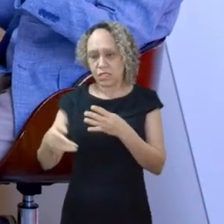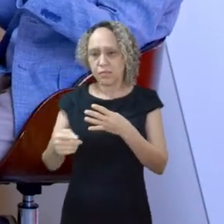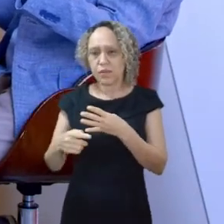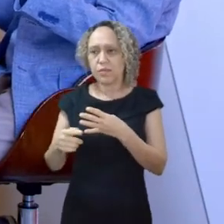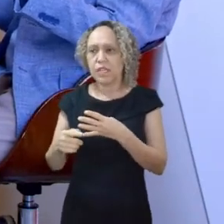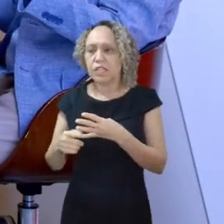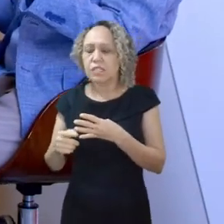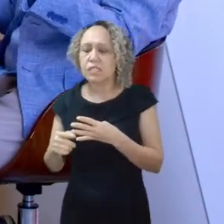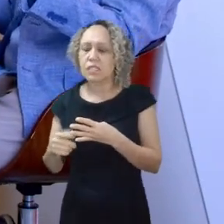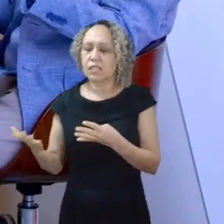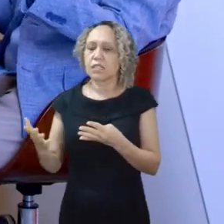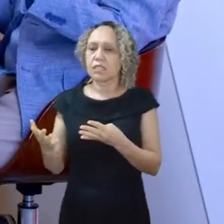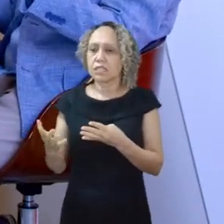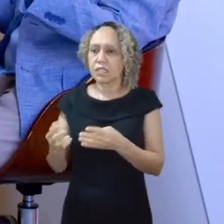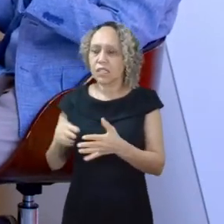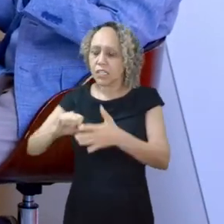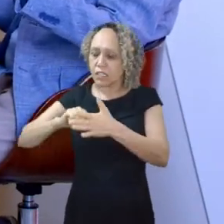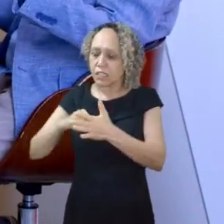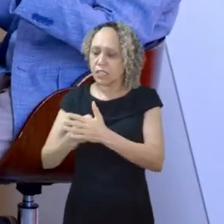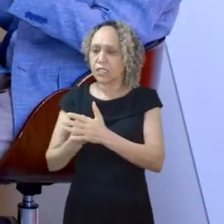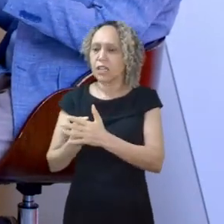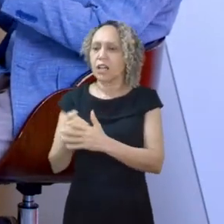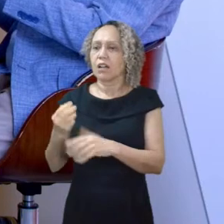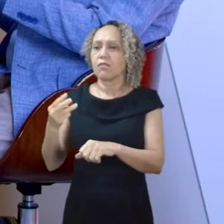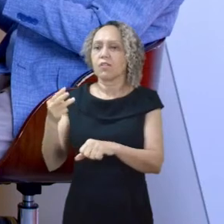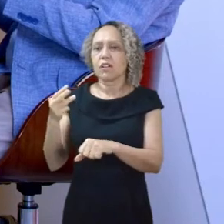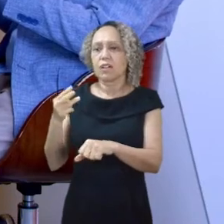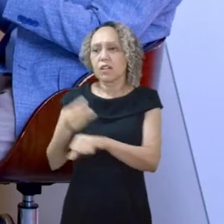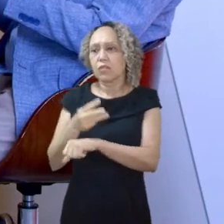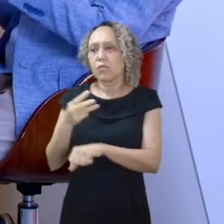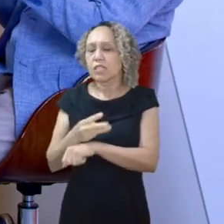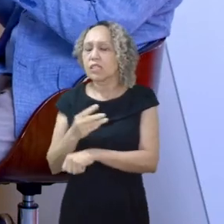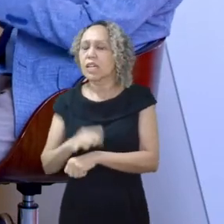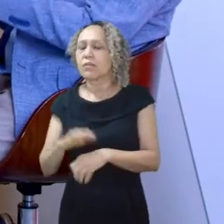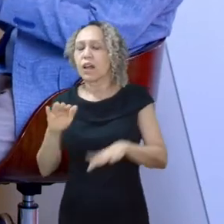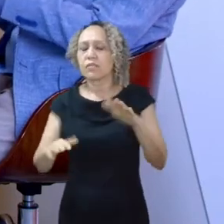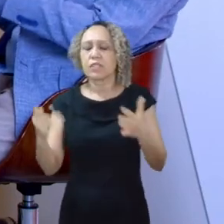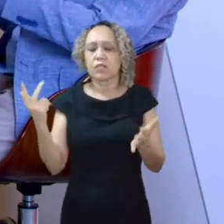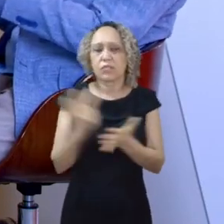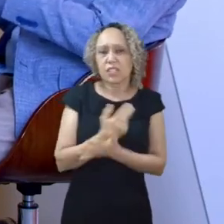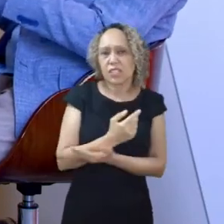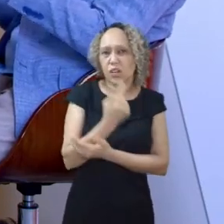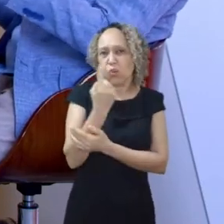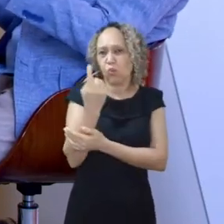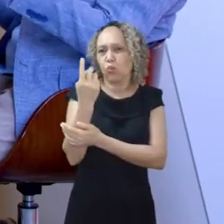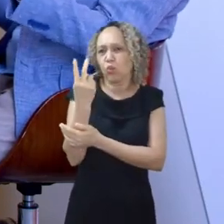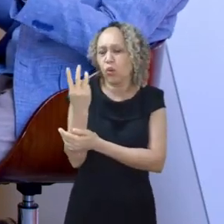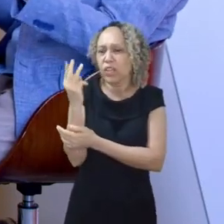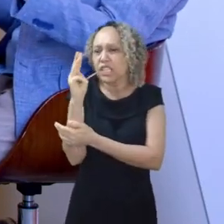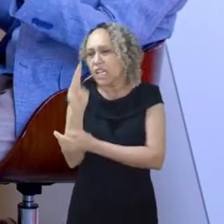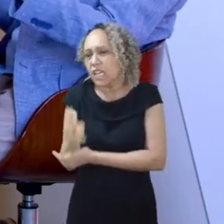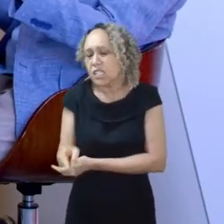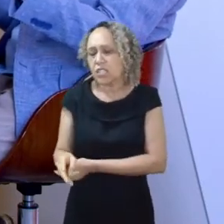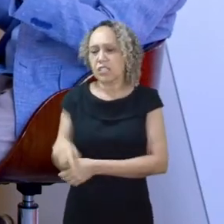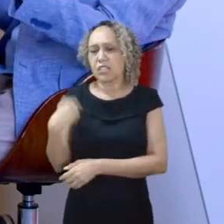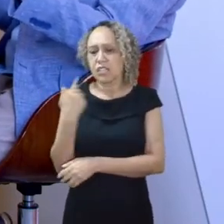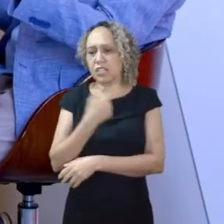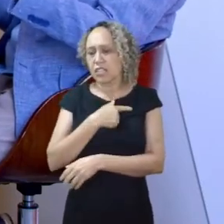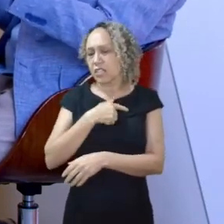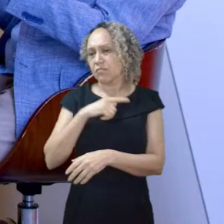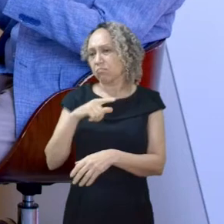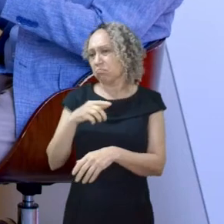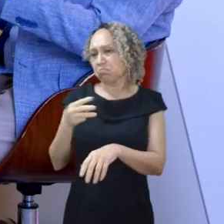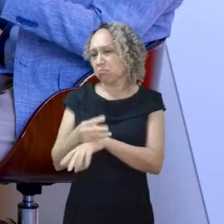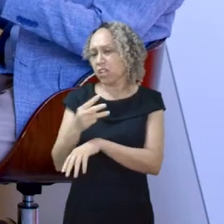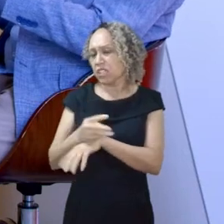dias, se eu não me engano até 3 dias já aconteceu de a gente ficar sem o WhatsApp. Isso também está sendo discutido agora pelo STF. Sim. Não é